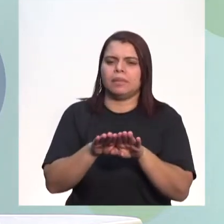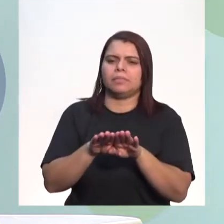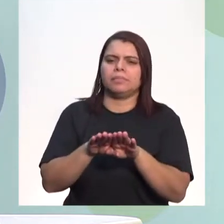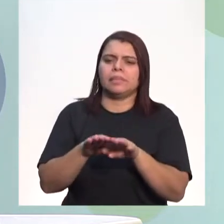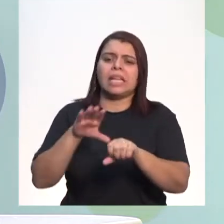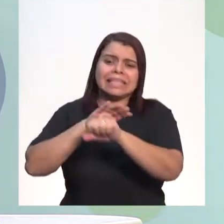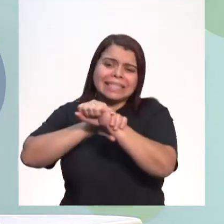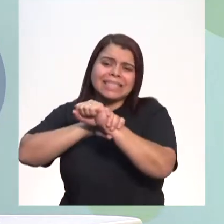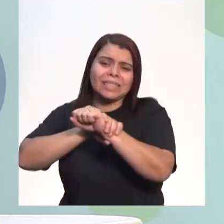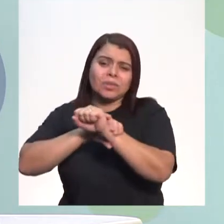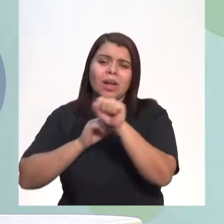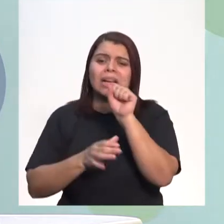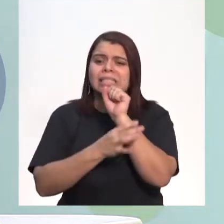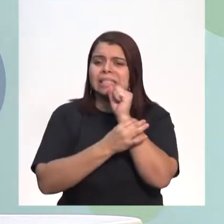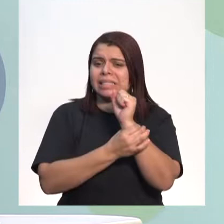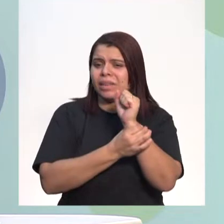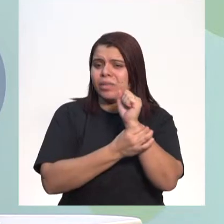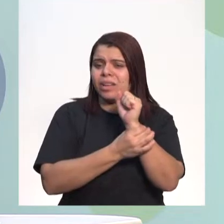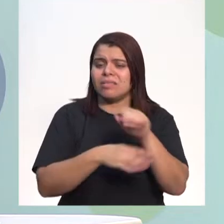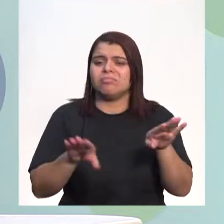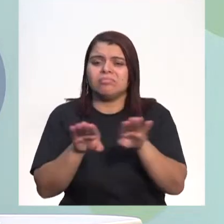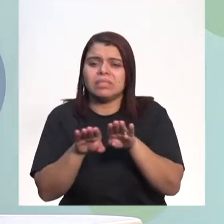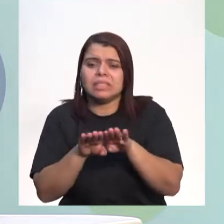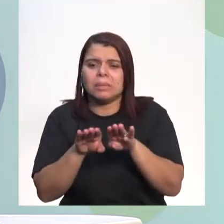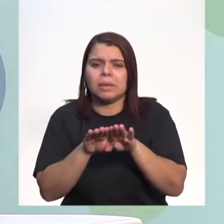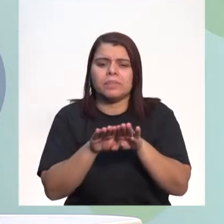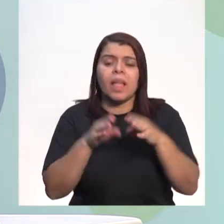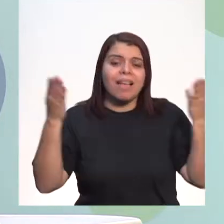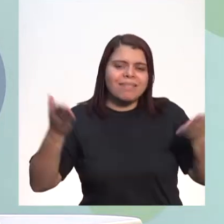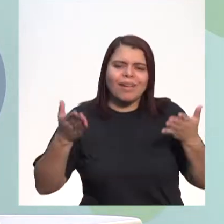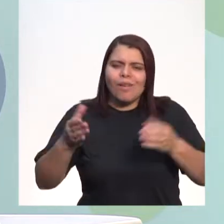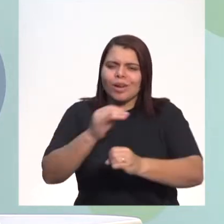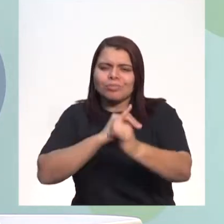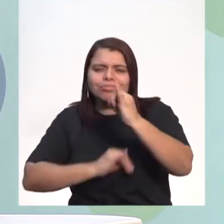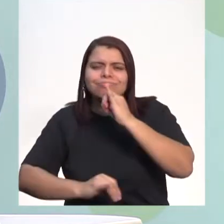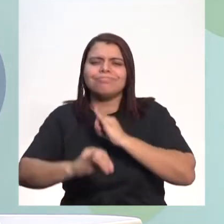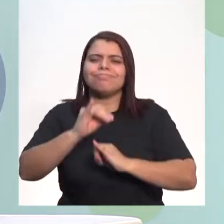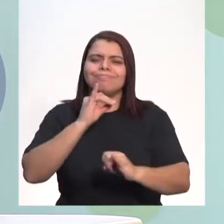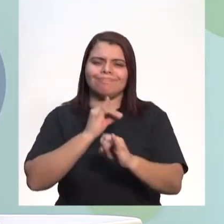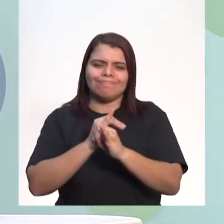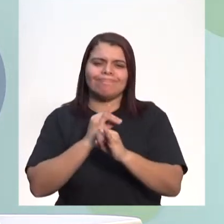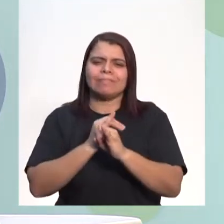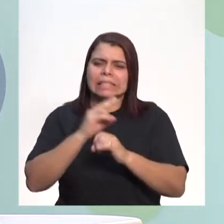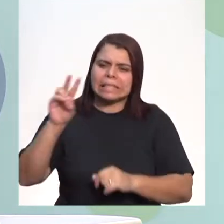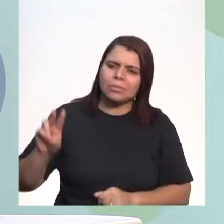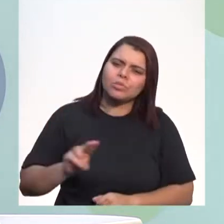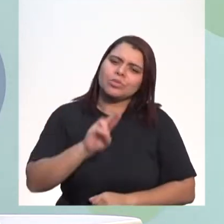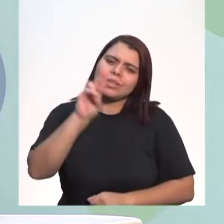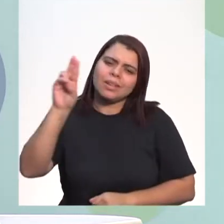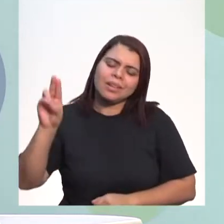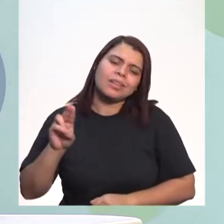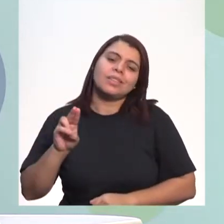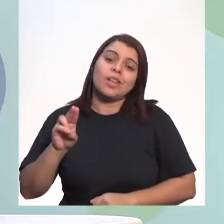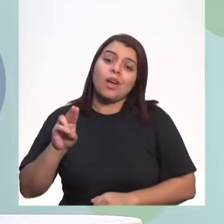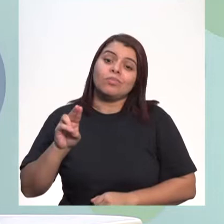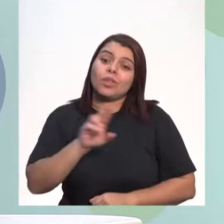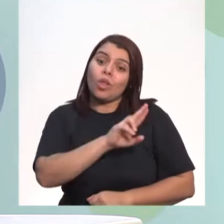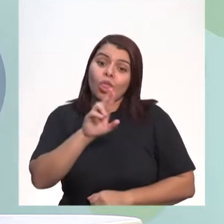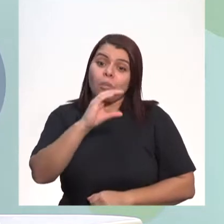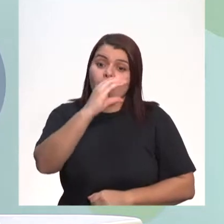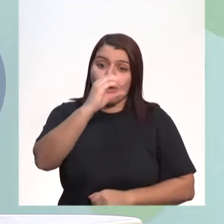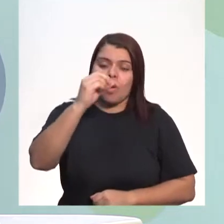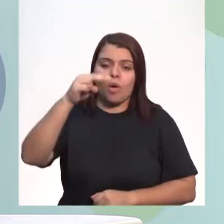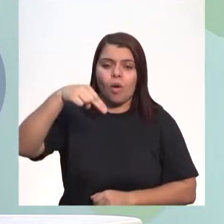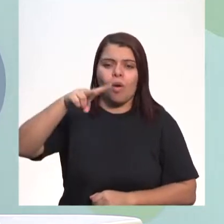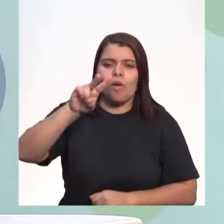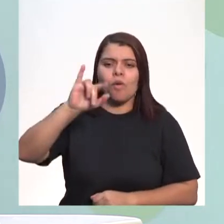interagindo muito por meio de tecnologia, né, o Conviva vai ter um papel extremamente importante em todo esse